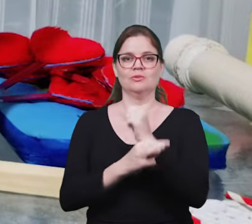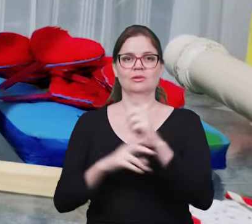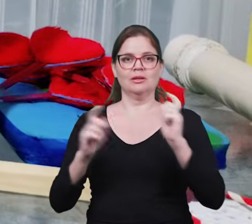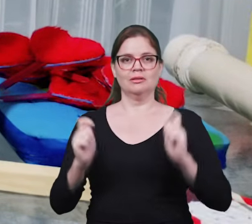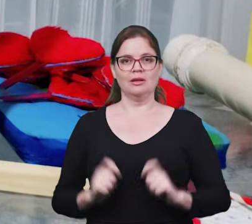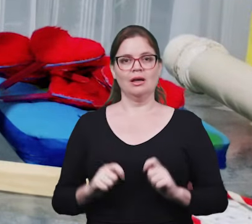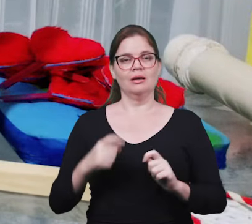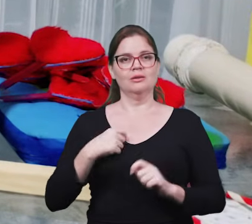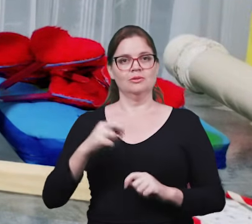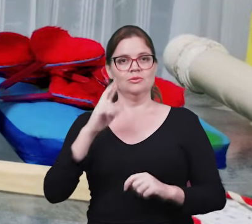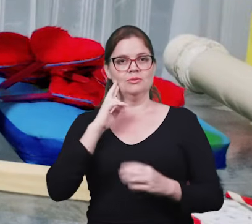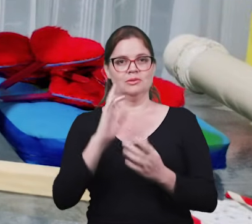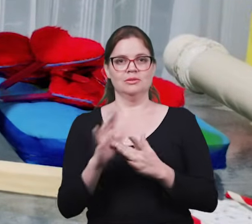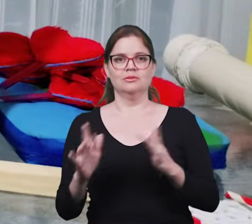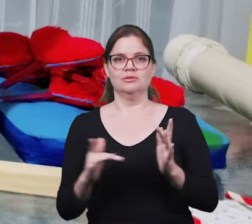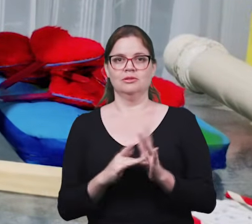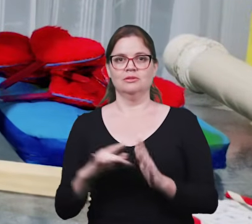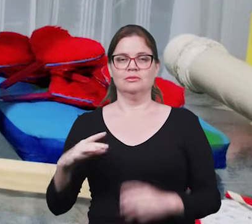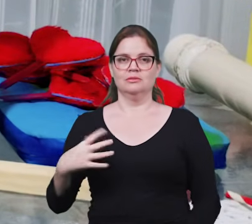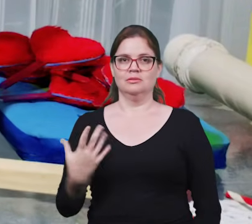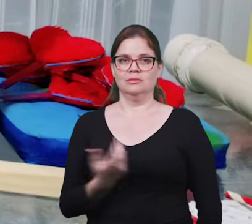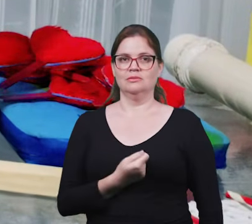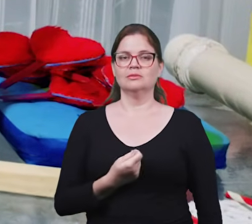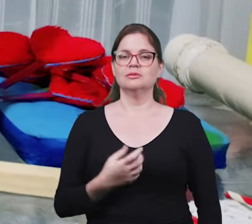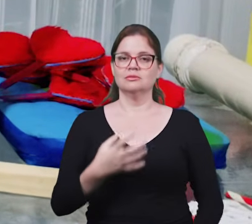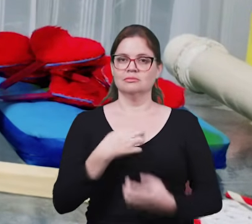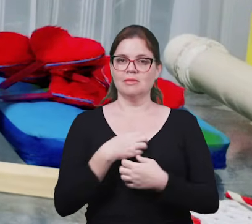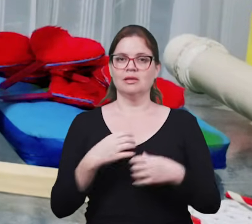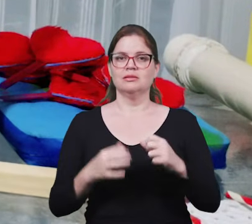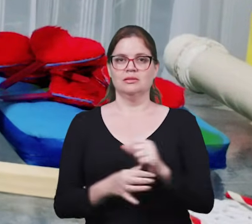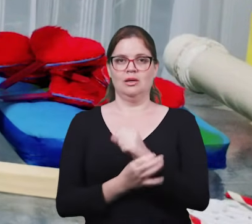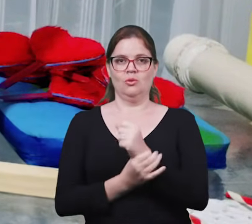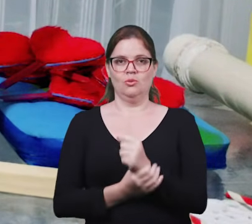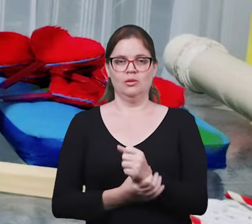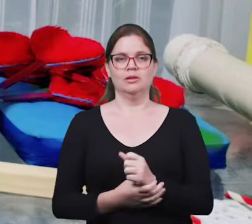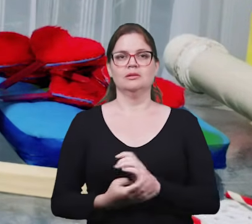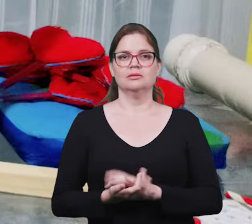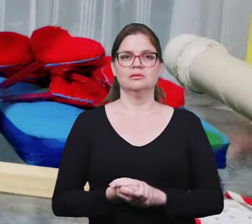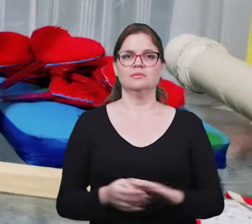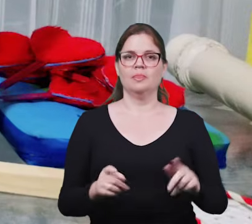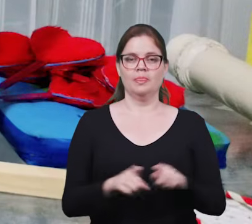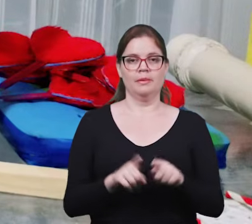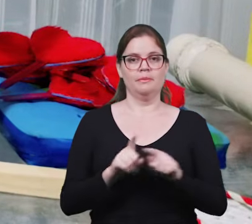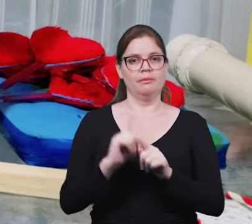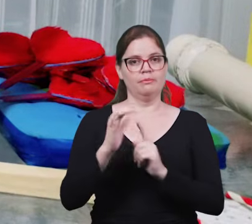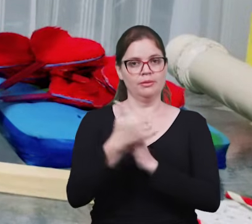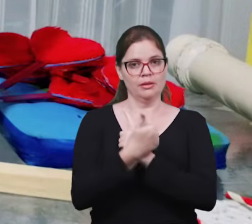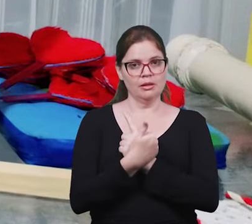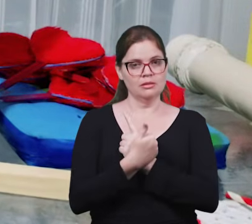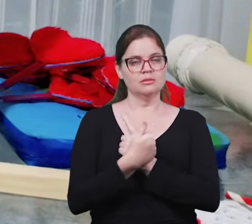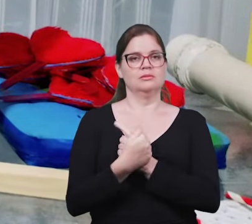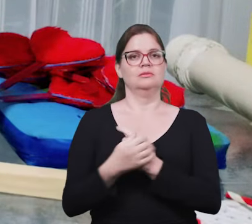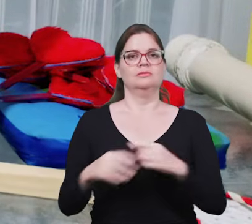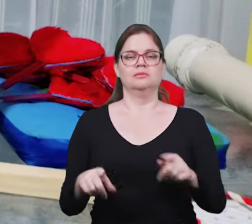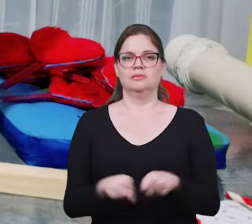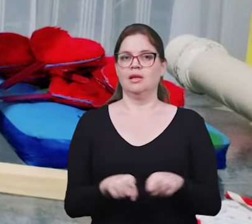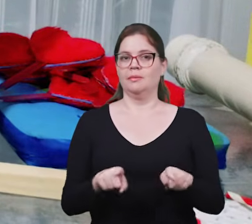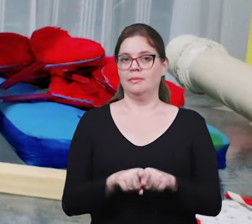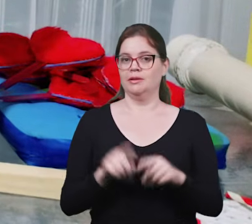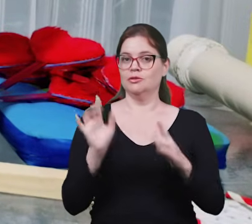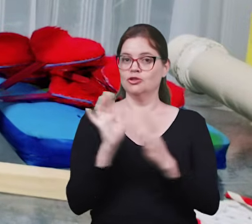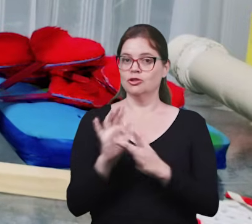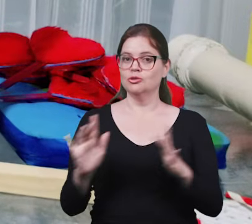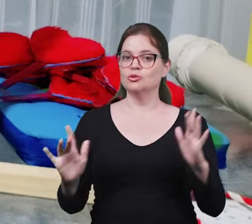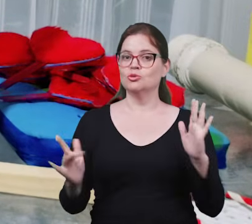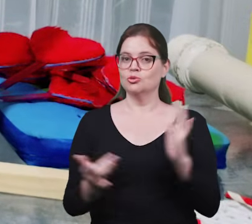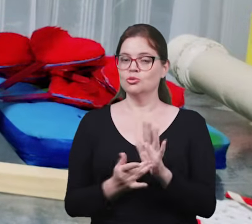somos alcançados pelo Senhor Jesus, olha, nós temos segurança, nós temos a proteção. O Senhor, ele